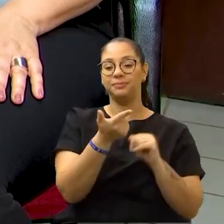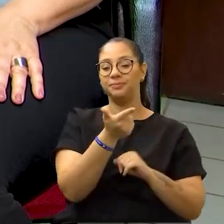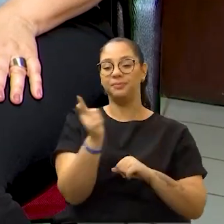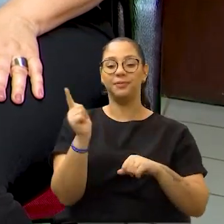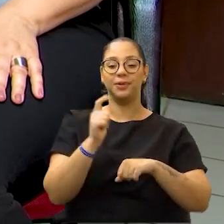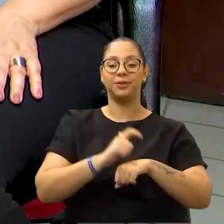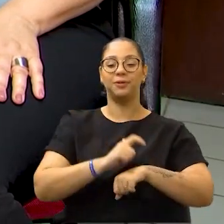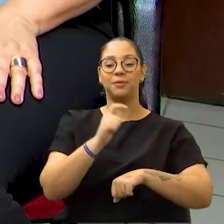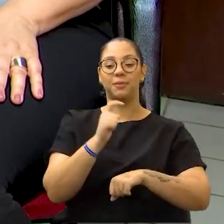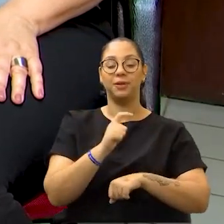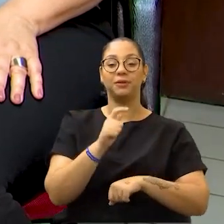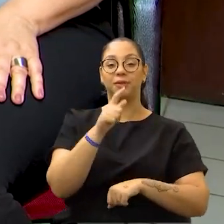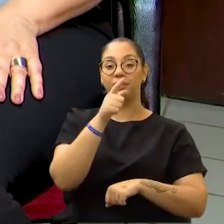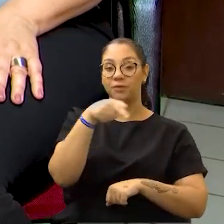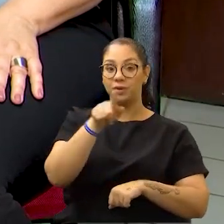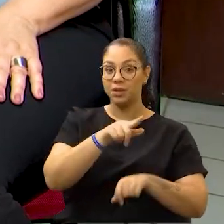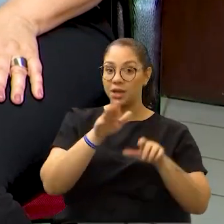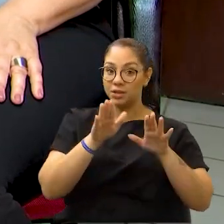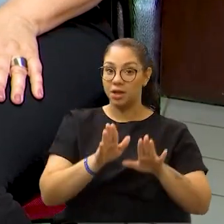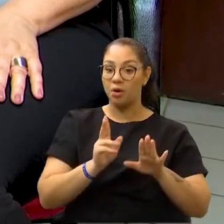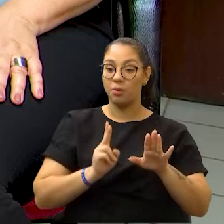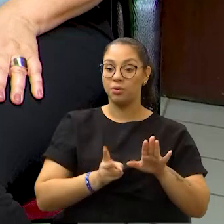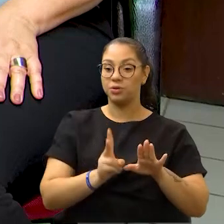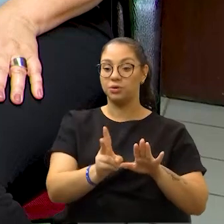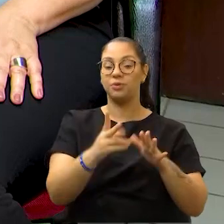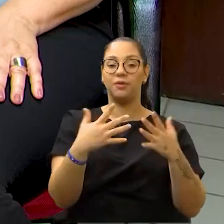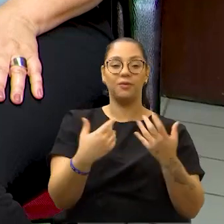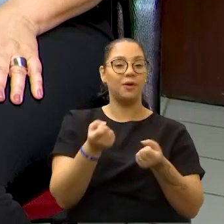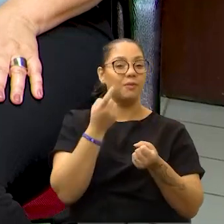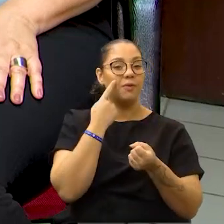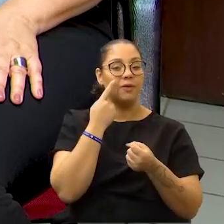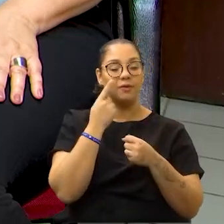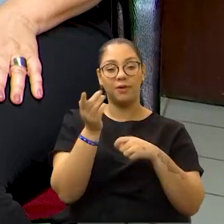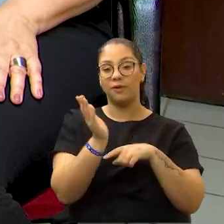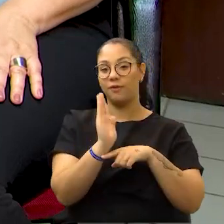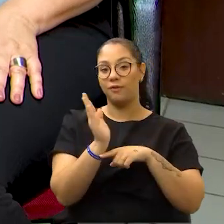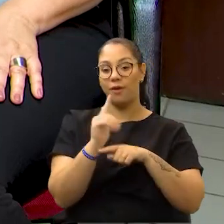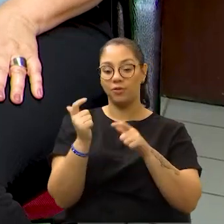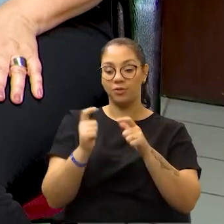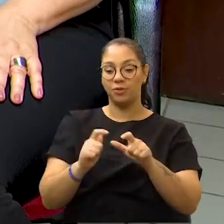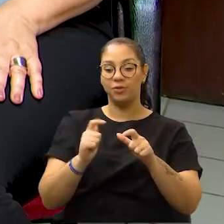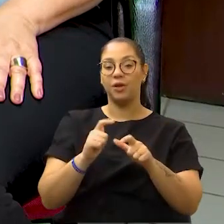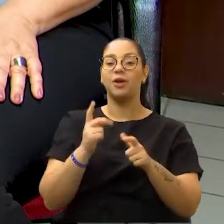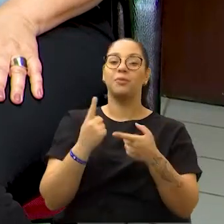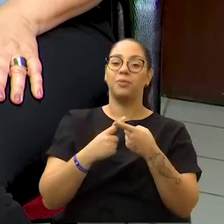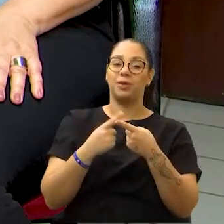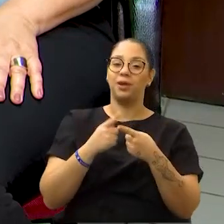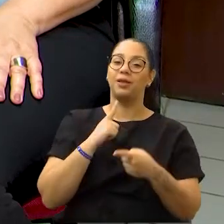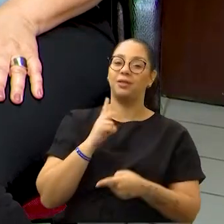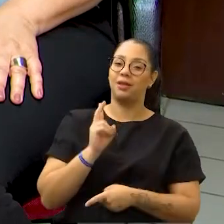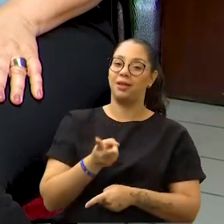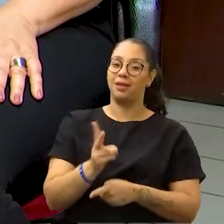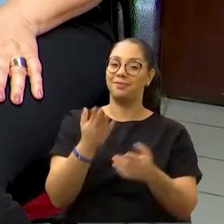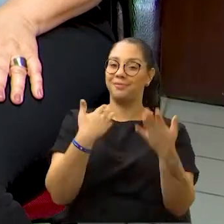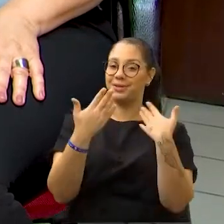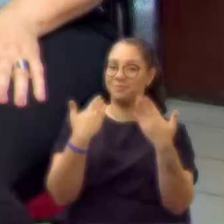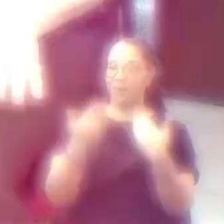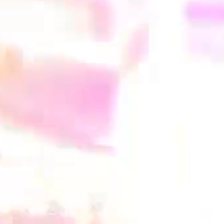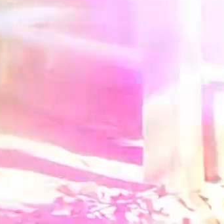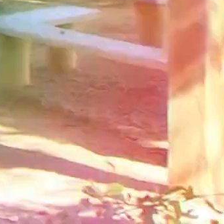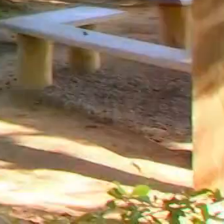outro momento. E vocês continuem com a gente, vejam imagens do local, porque a gente ainda tem mais bate-papo pela frente.